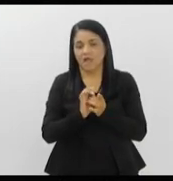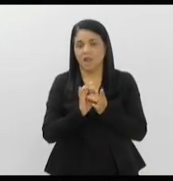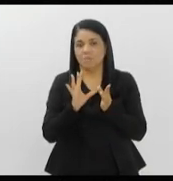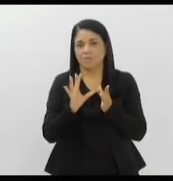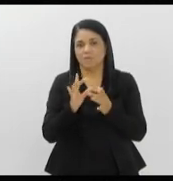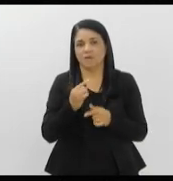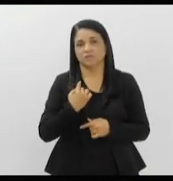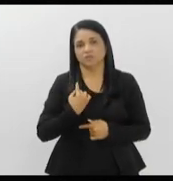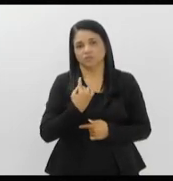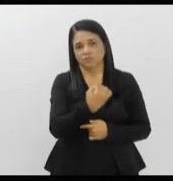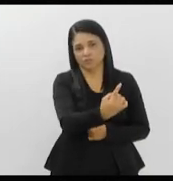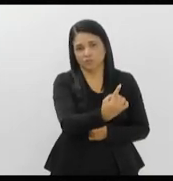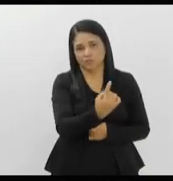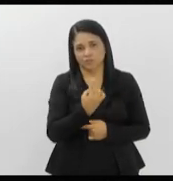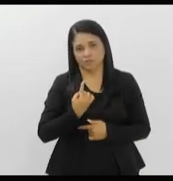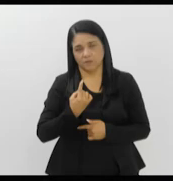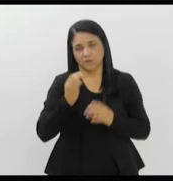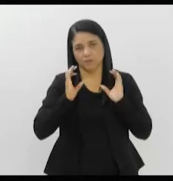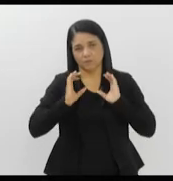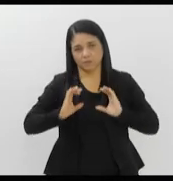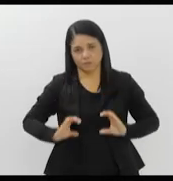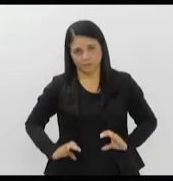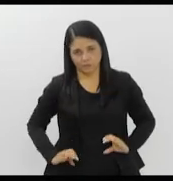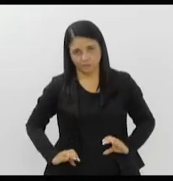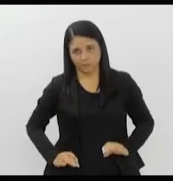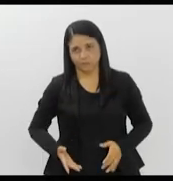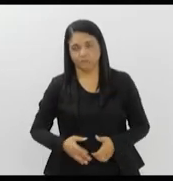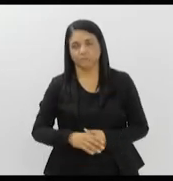e vir do cidadão.